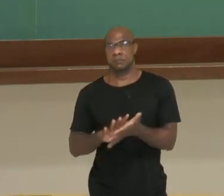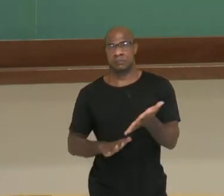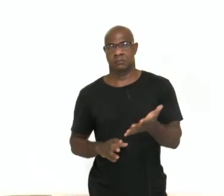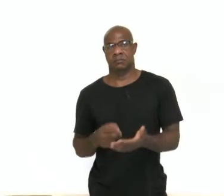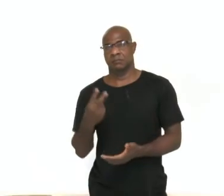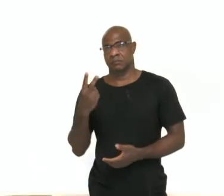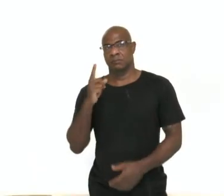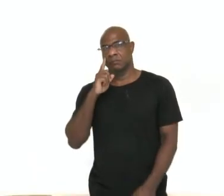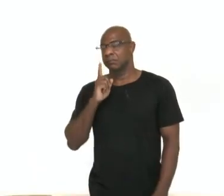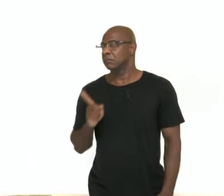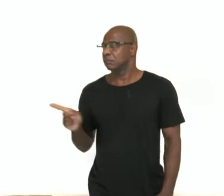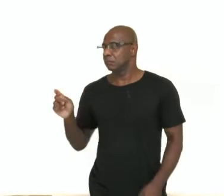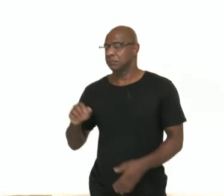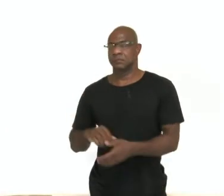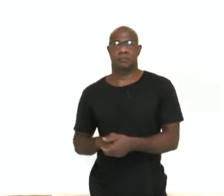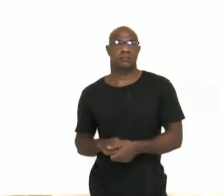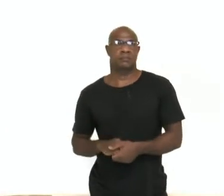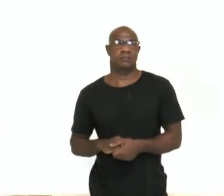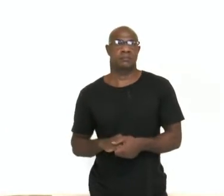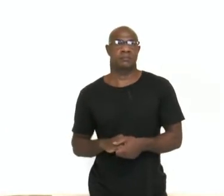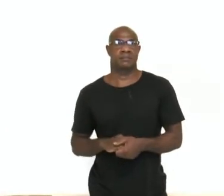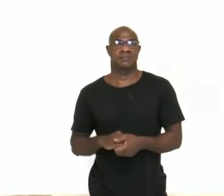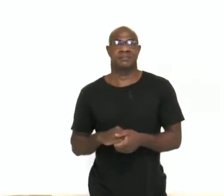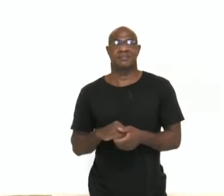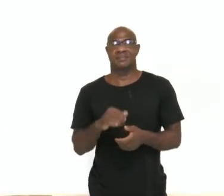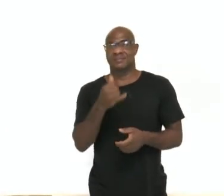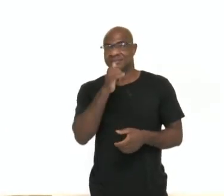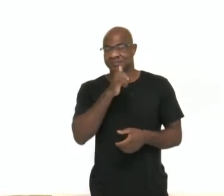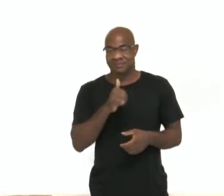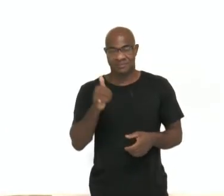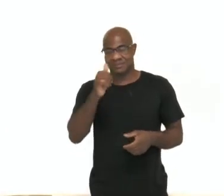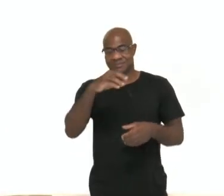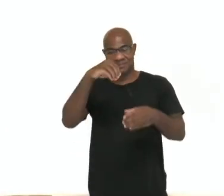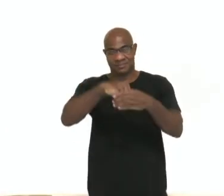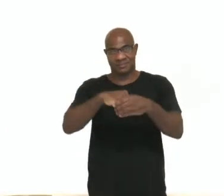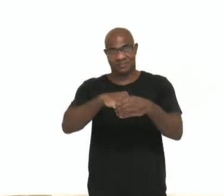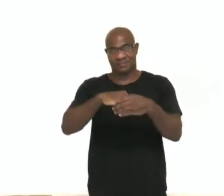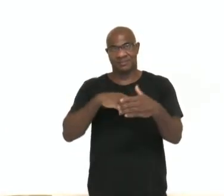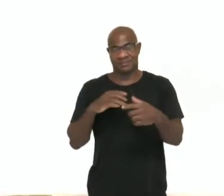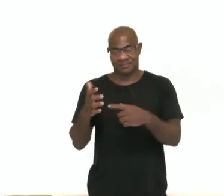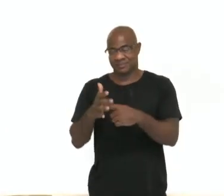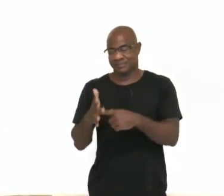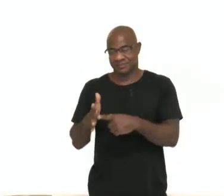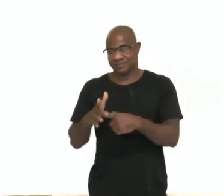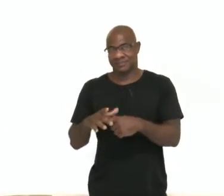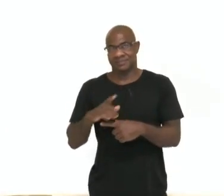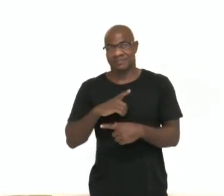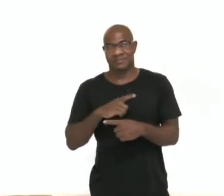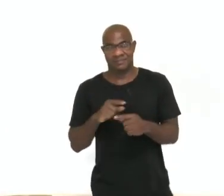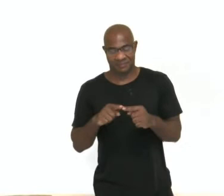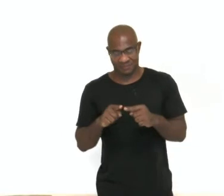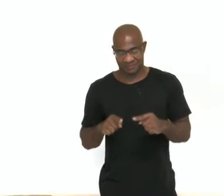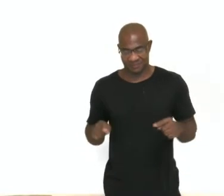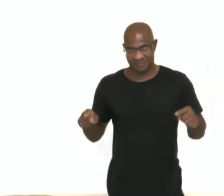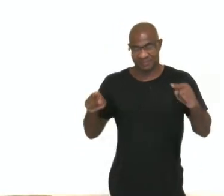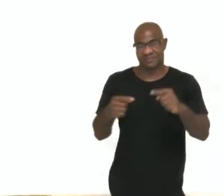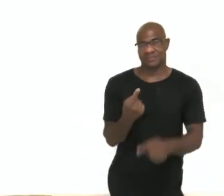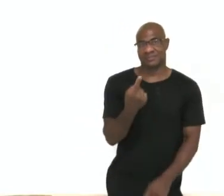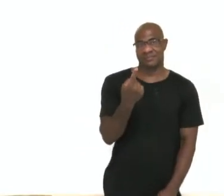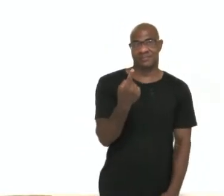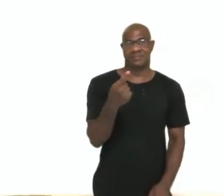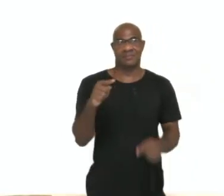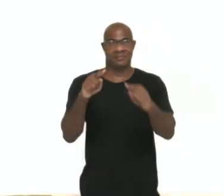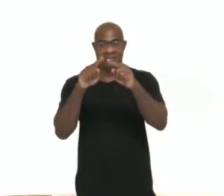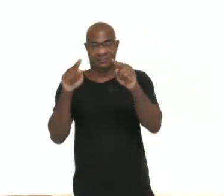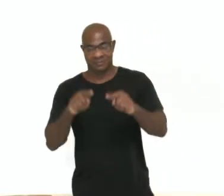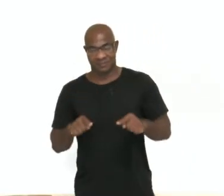elétrico foi estruturado com 4 geradores em série e ligados a um resistor de 1 ohm. Cada gerador tem uma FEM de